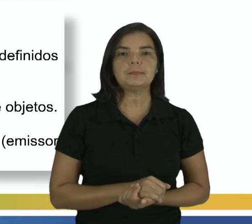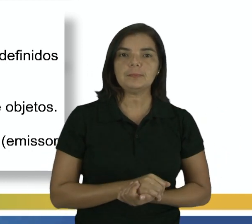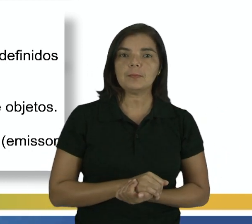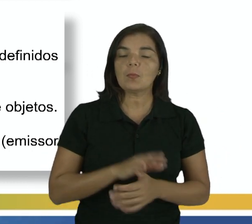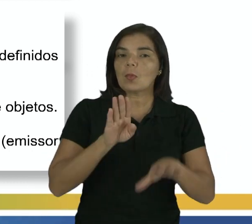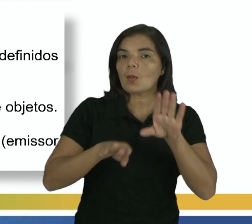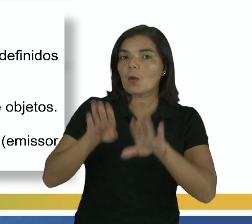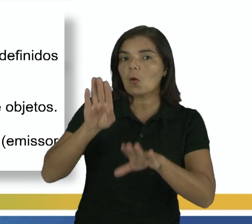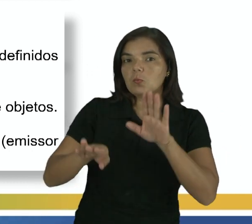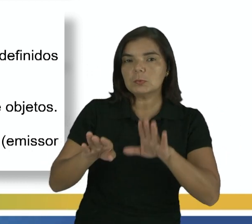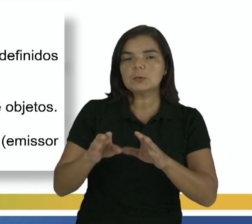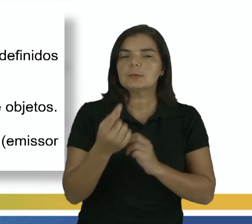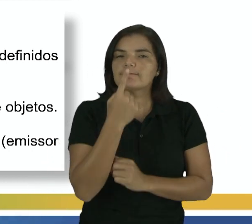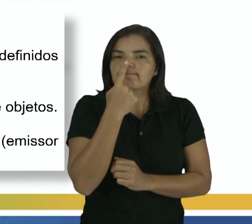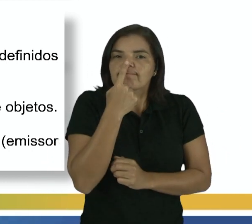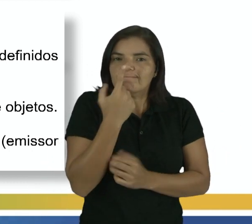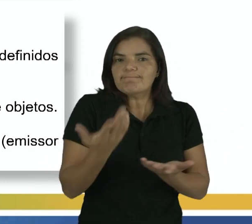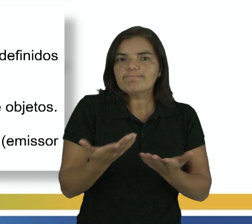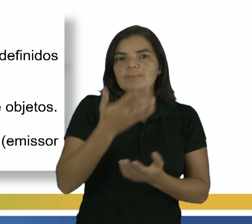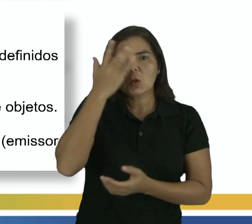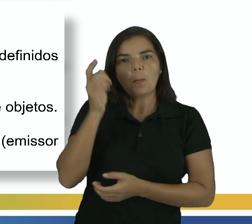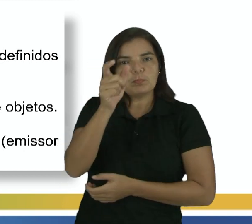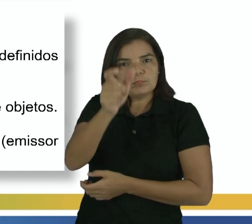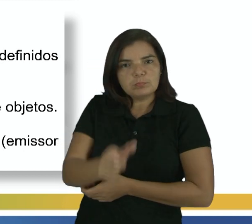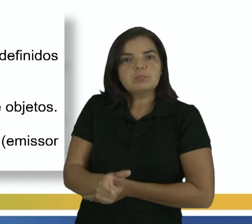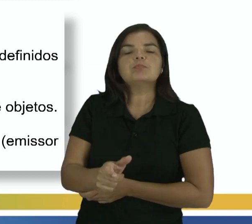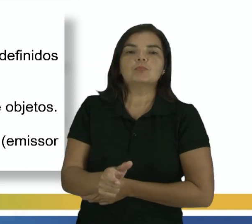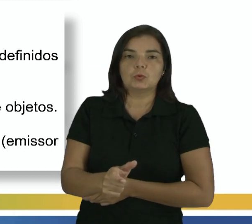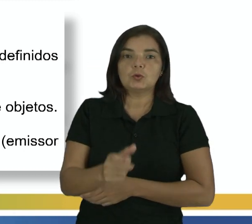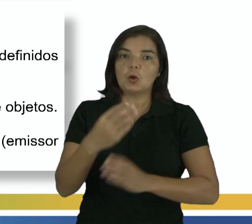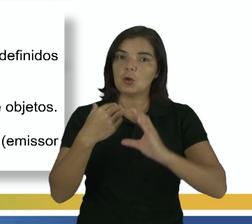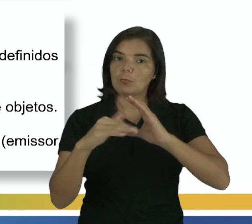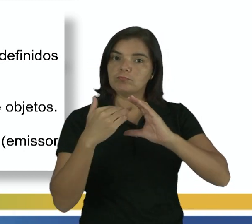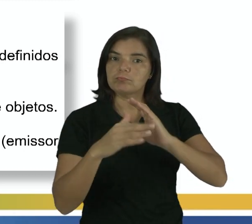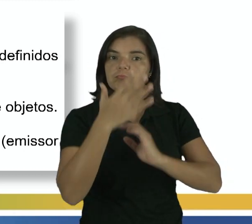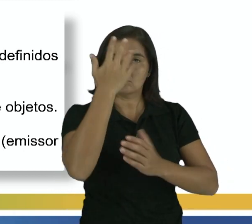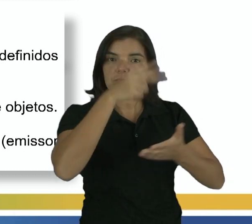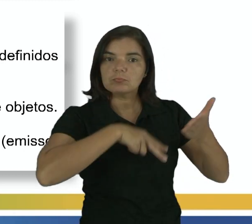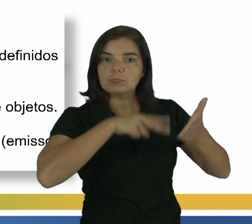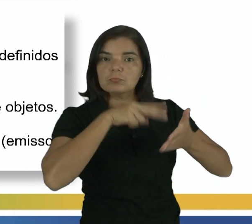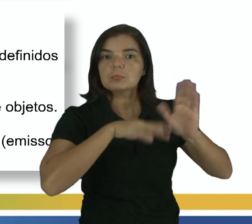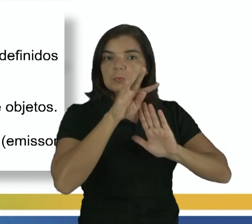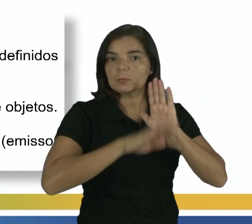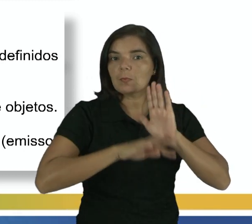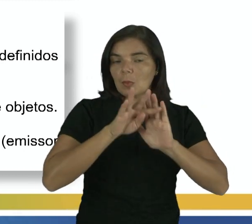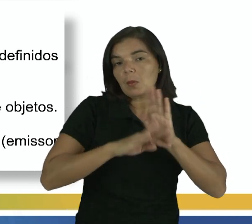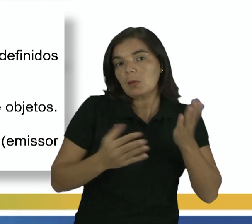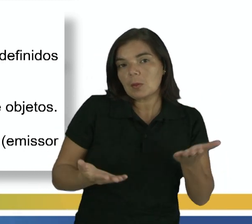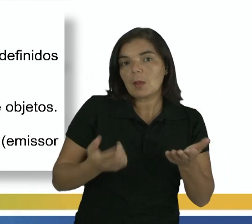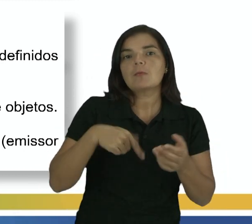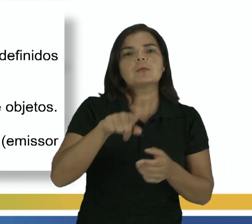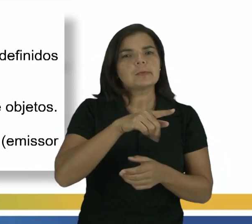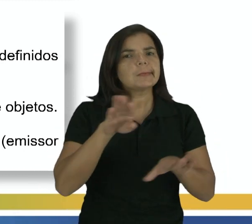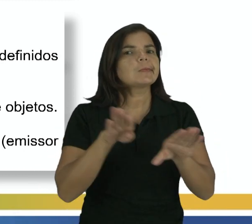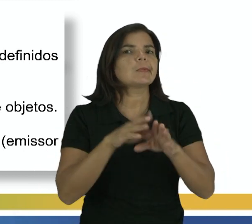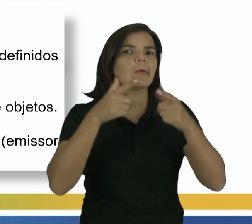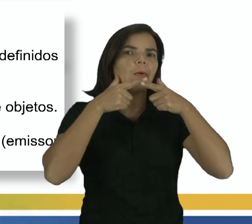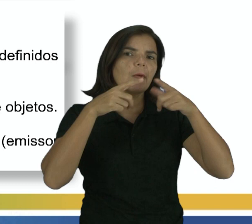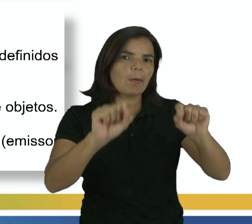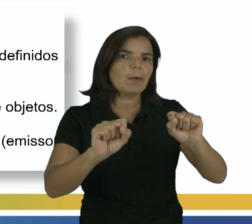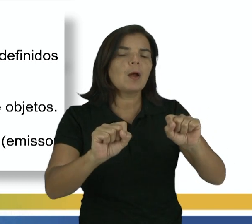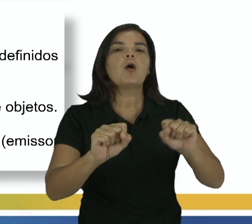de acordo com o grau de intimidade entre o interlocutor, ou seja, entre você e a pessoa que vai ler seu texto, você pode ter uma